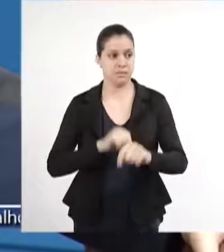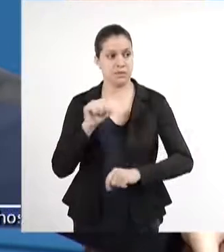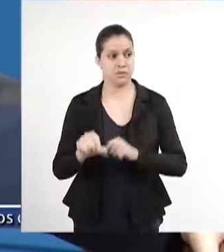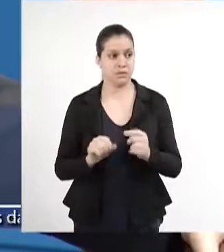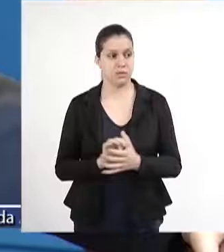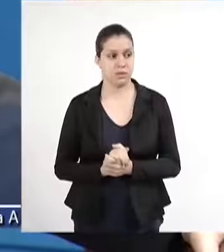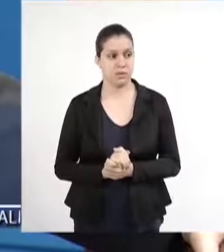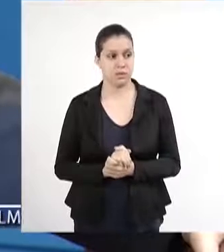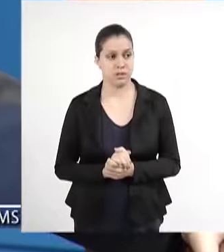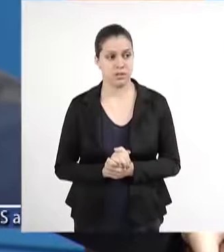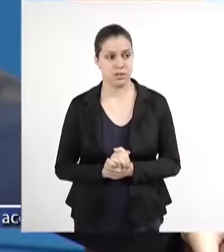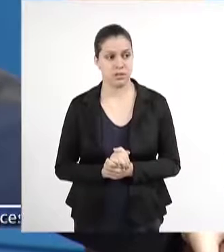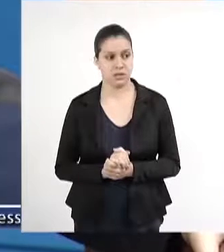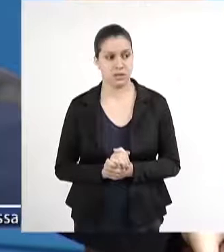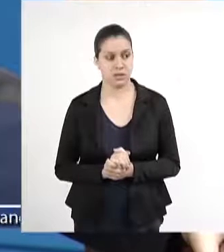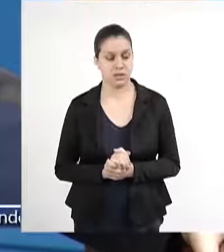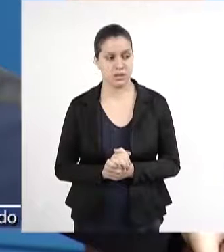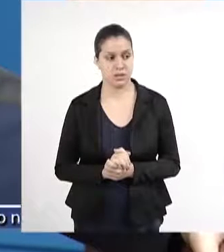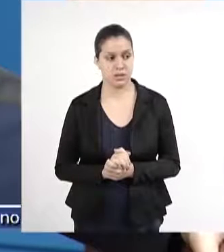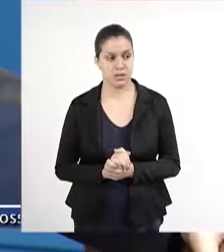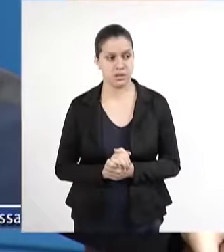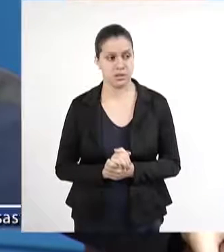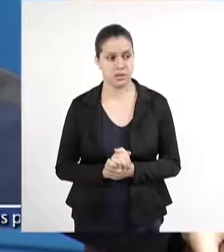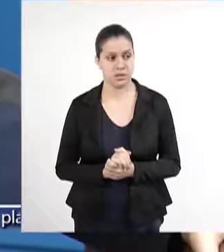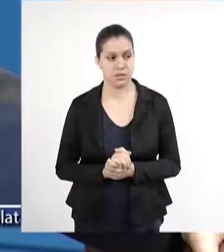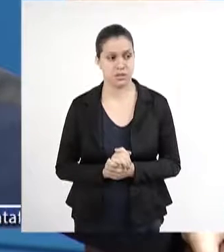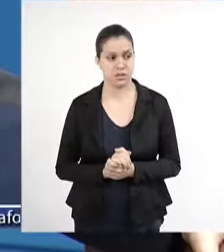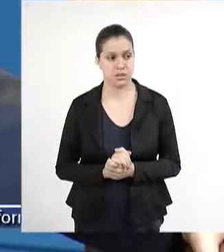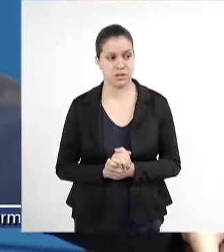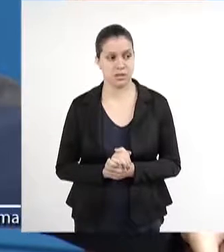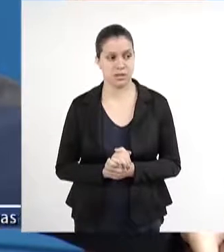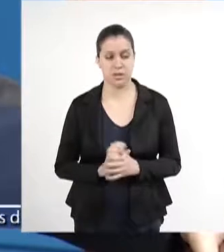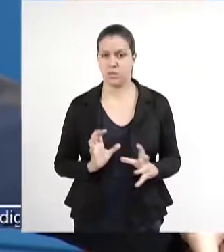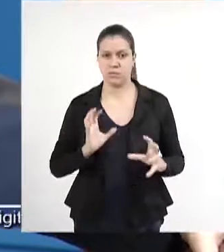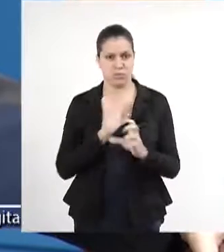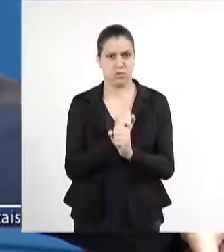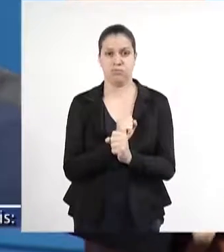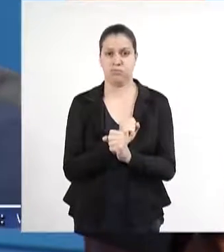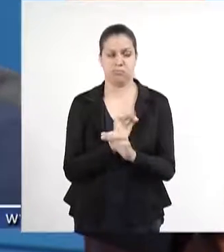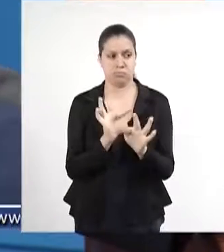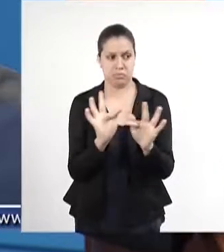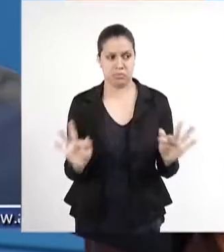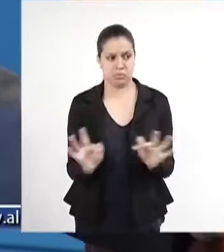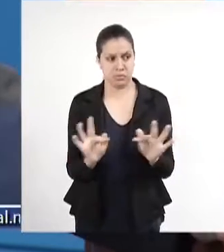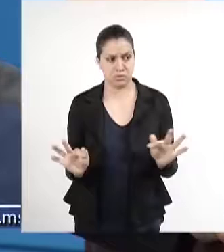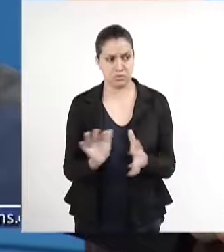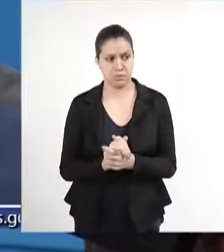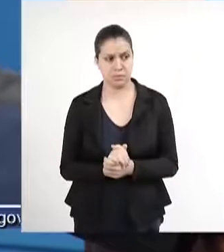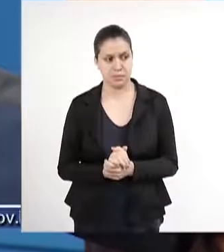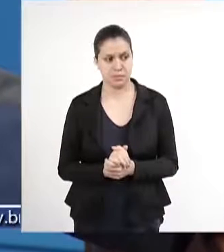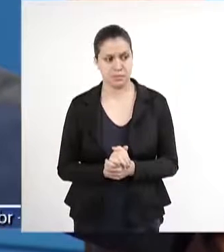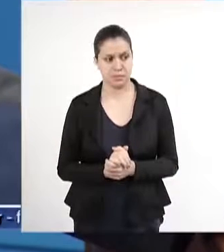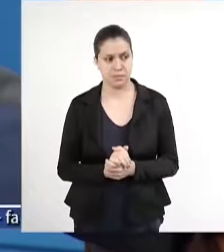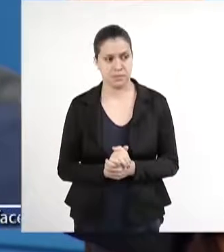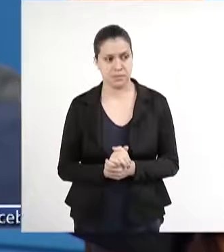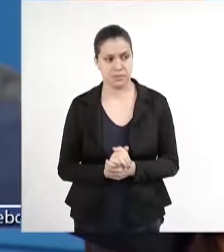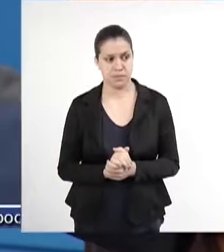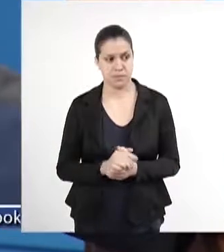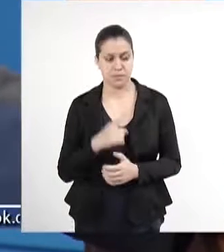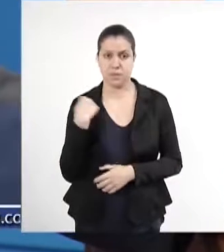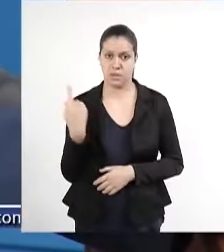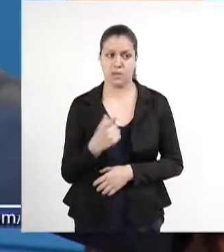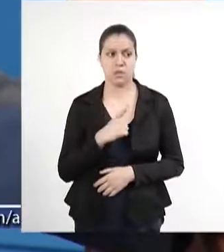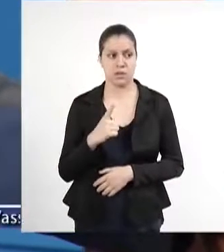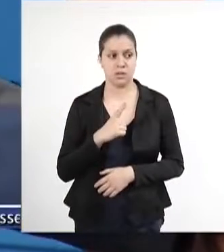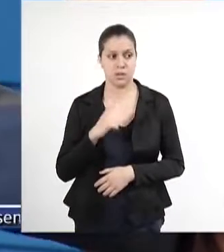cabeça pode ser uma conta de português, vamos falar assim. Nós somos credores de 5 bilhões de